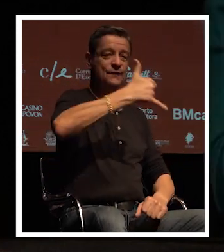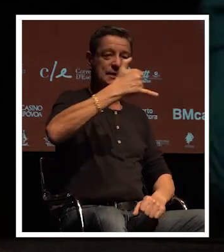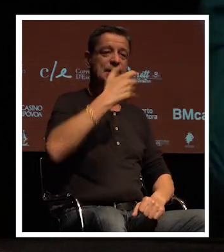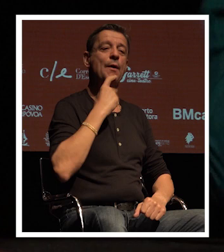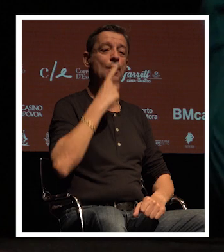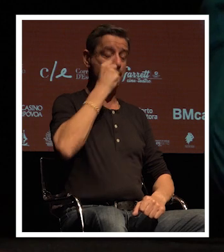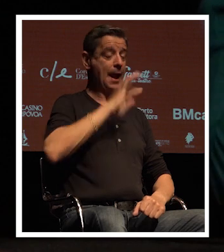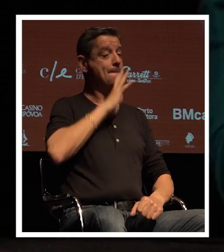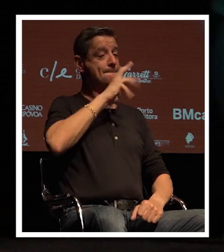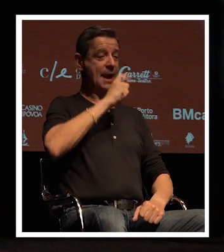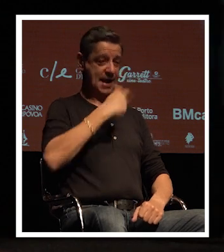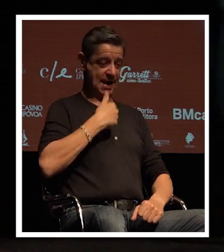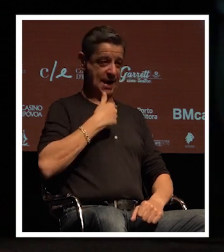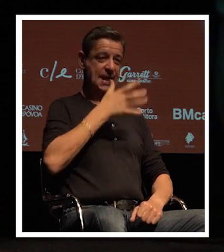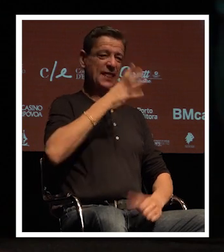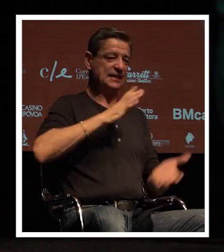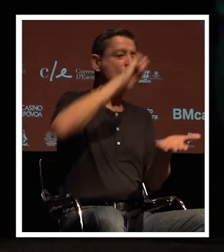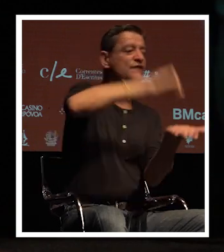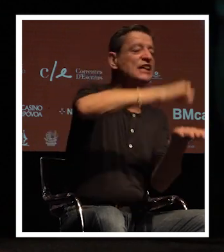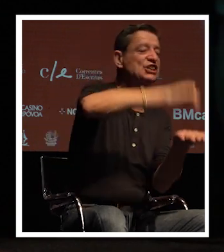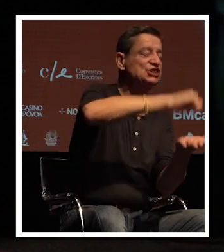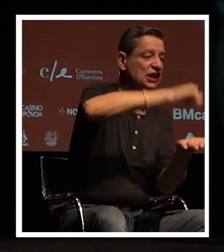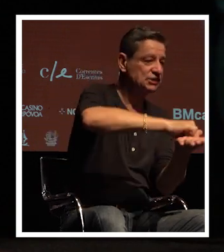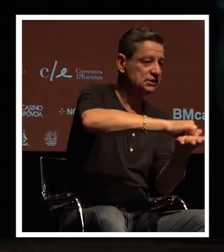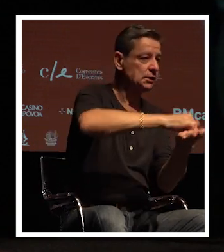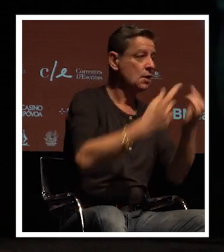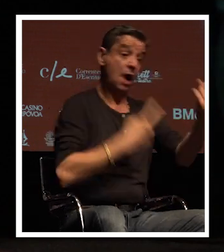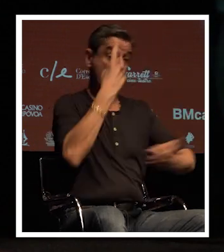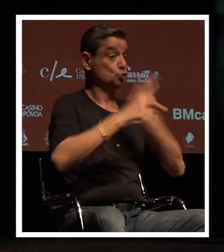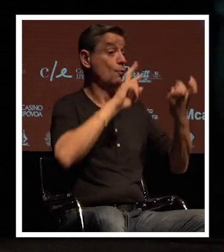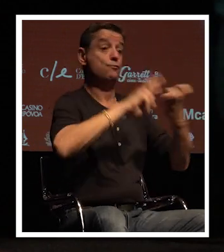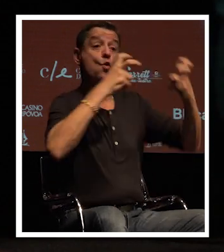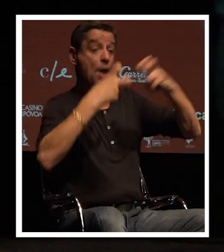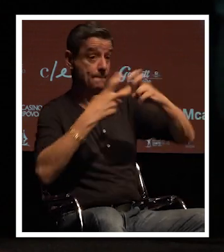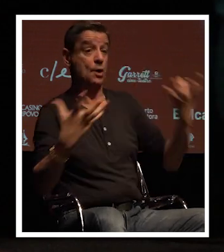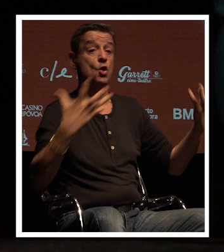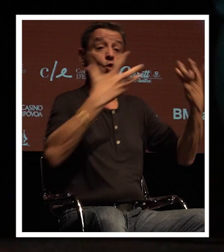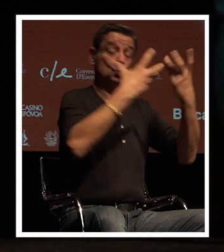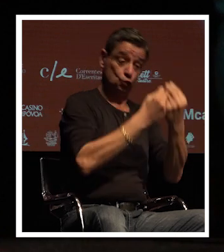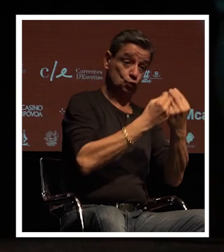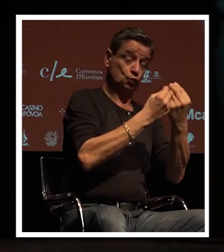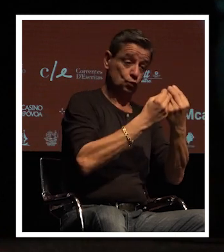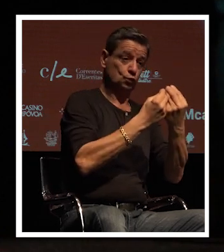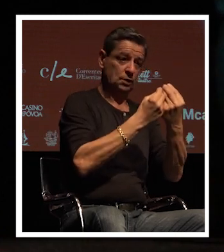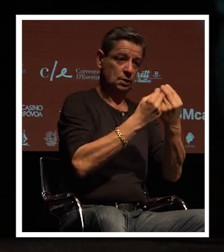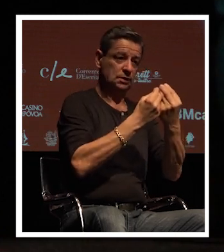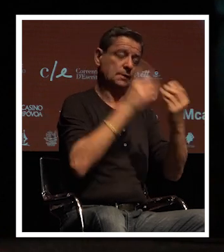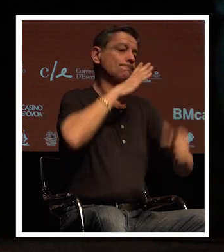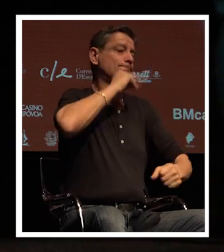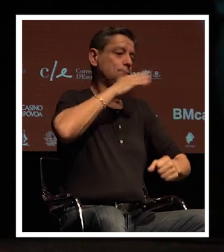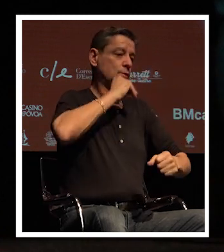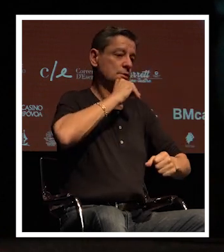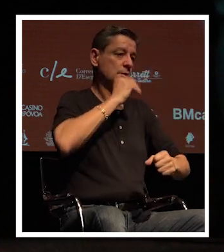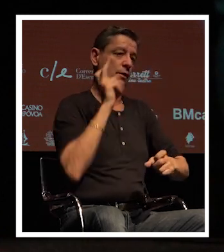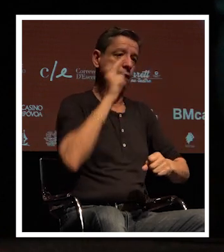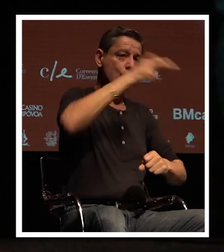Abril os meus pais apesar disso eram antifascistas eh com alguns problemas junto da da da das das autoridades eu fui uma